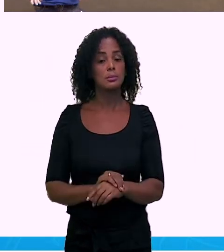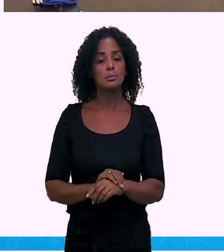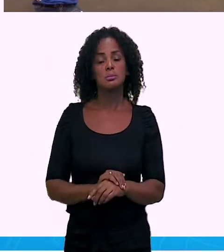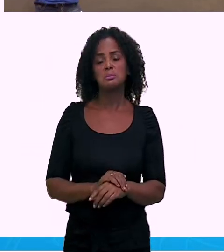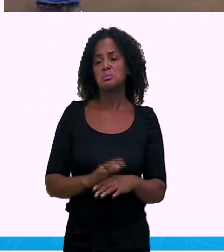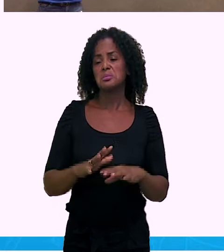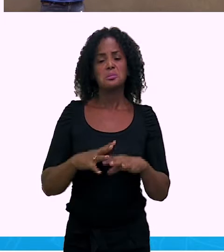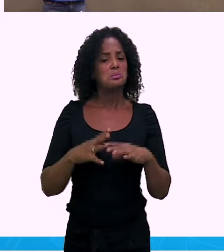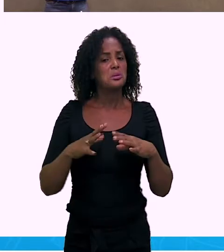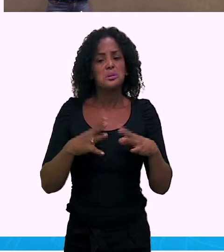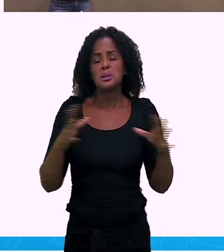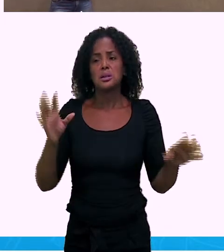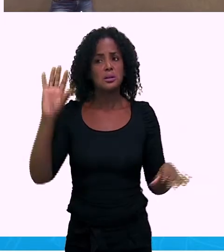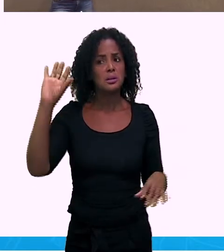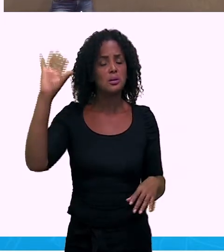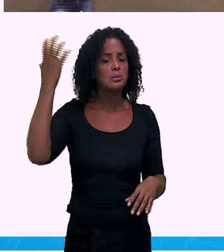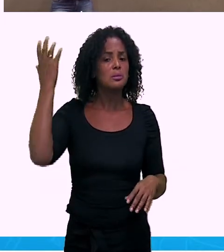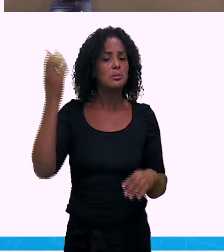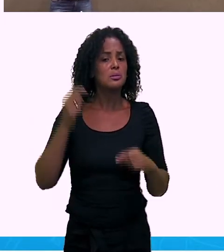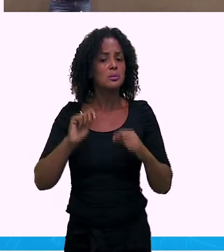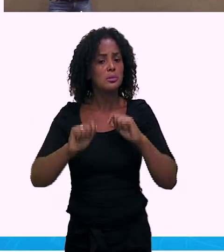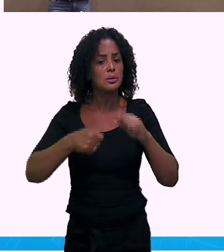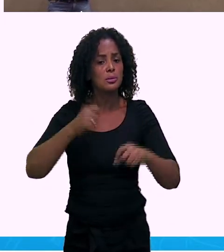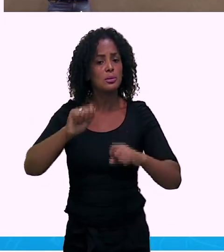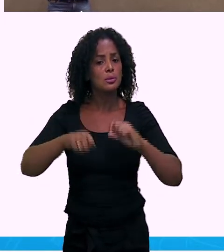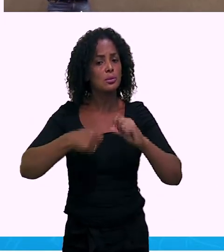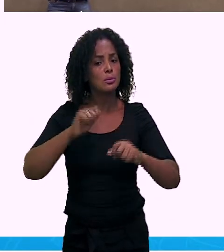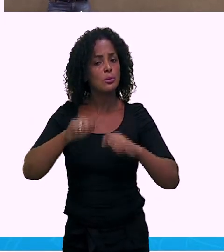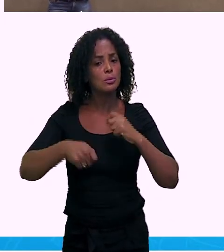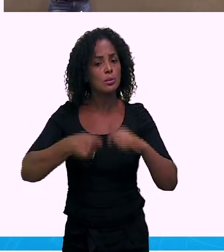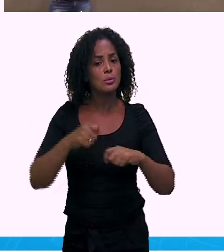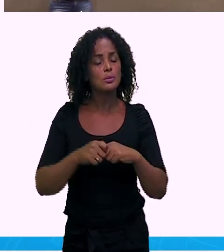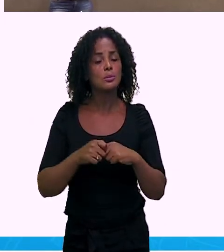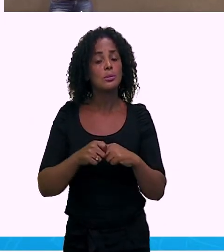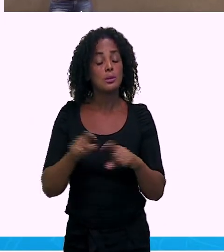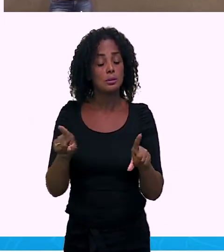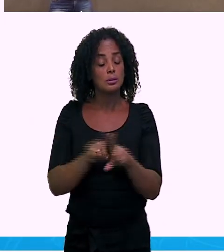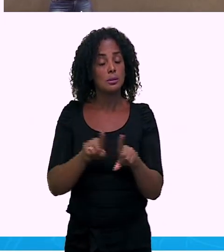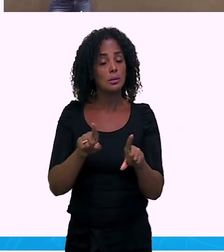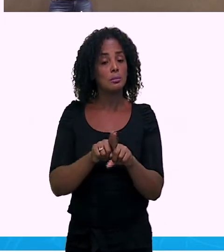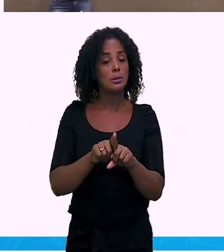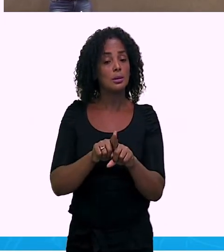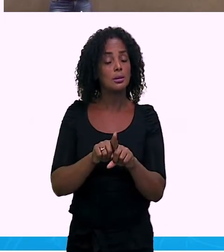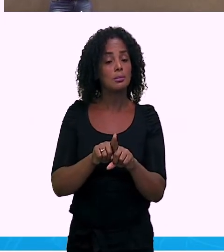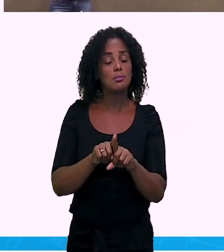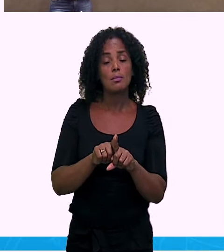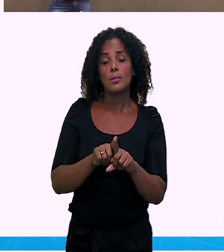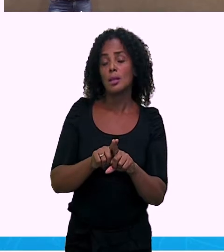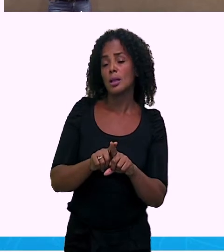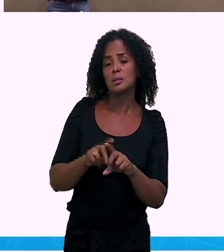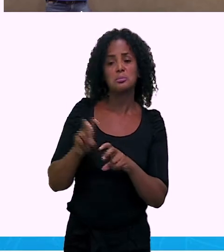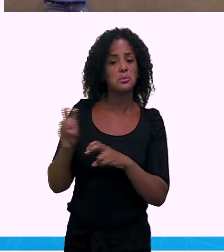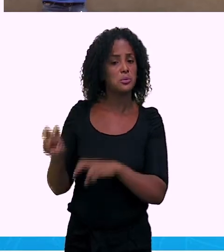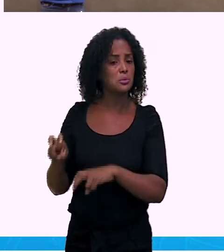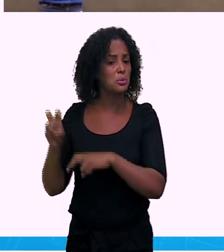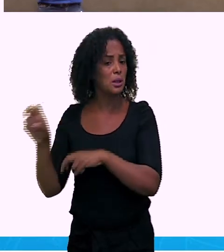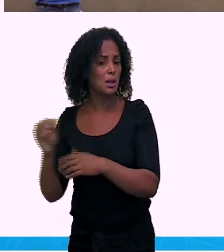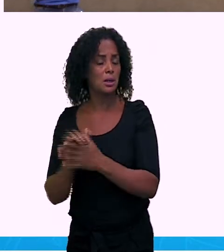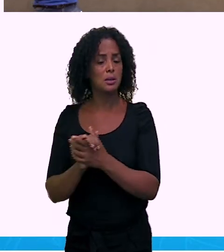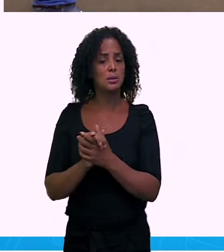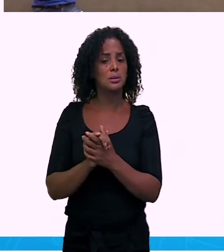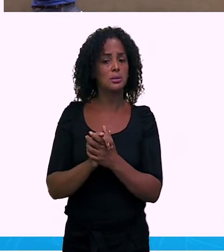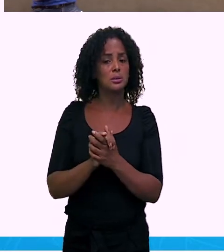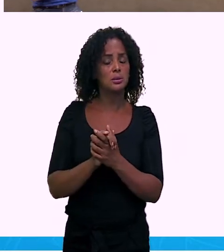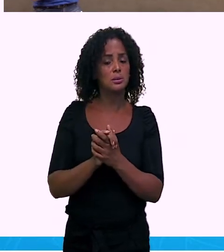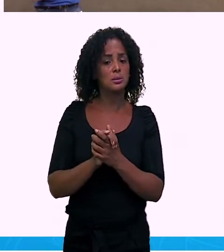grandes acontecimentos econômicos, culturais e religiosos. Então, a história